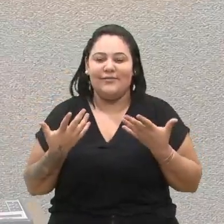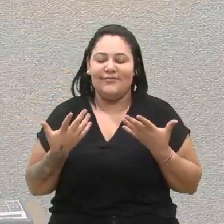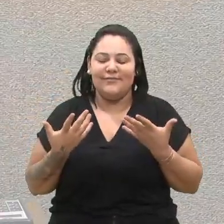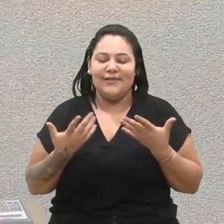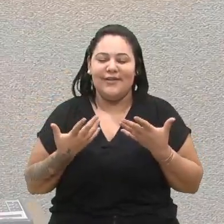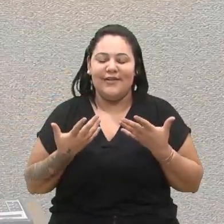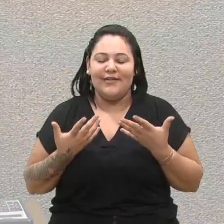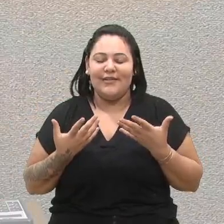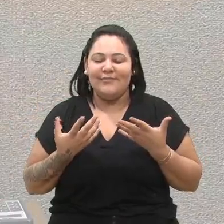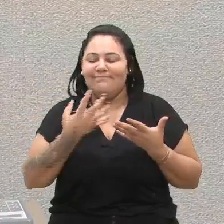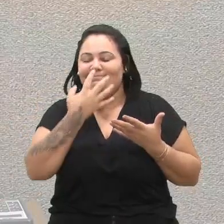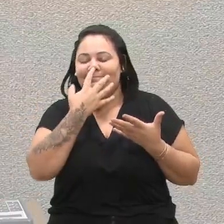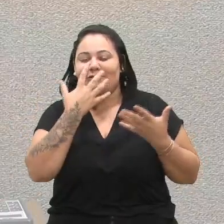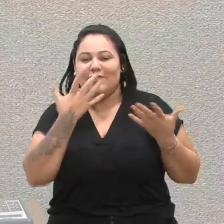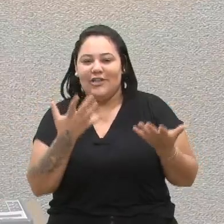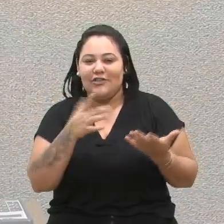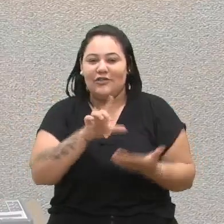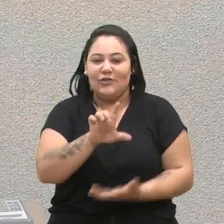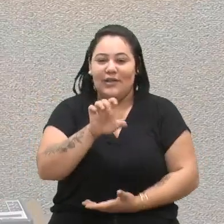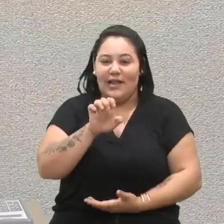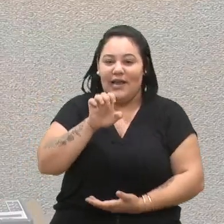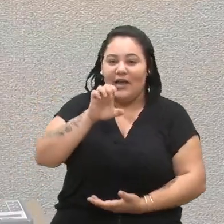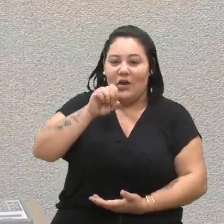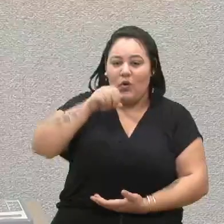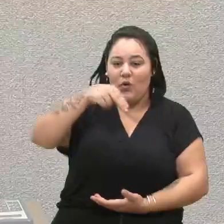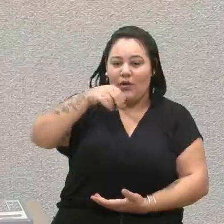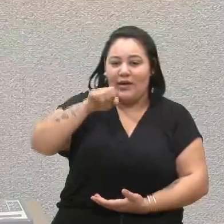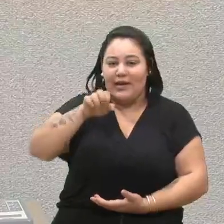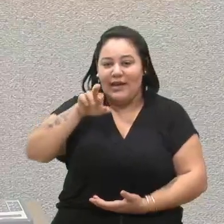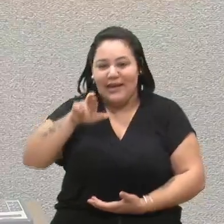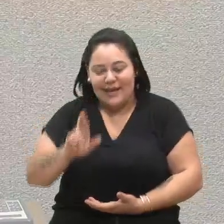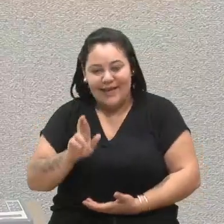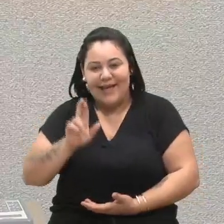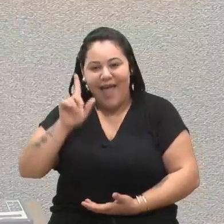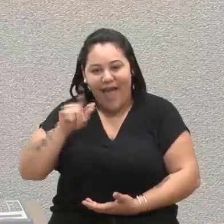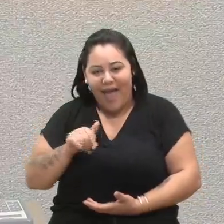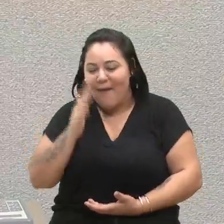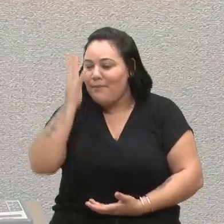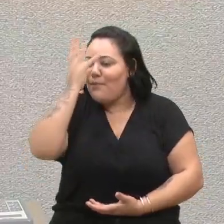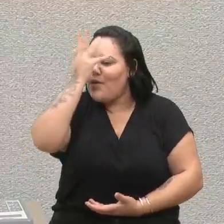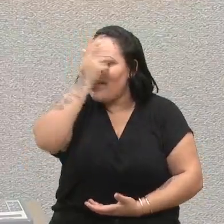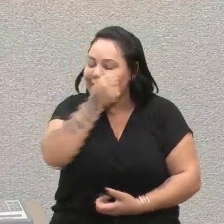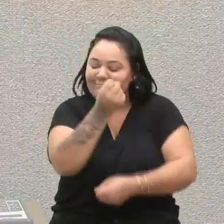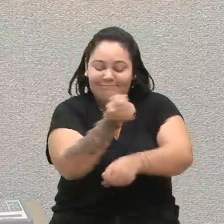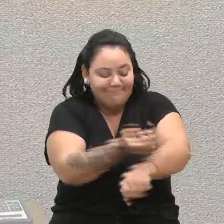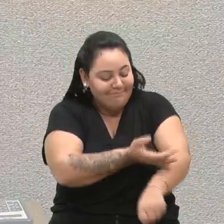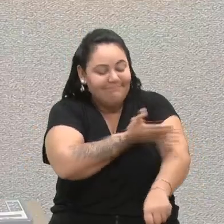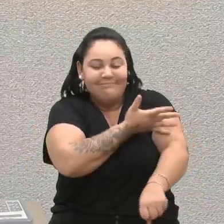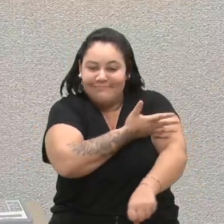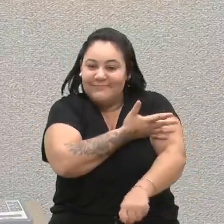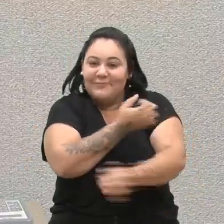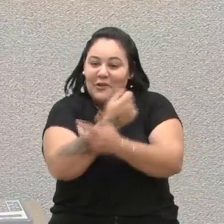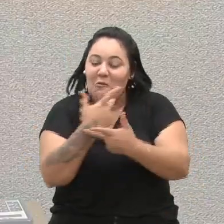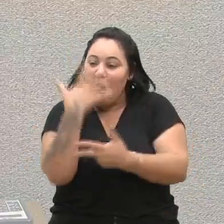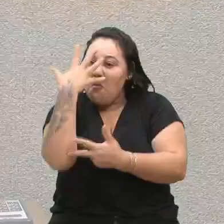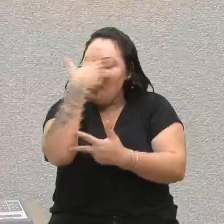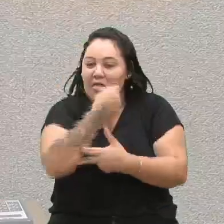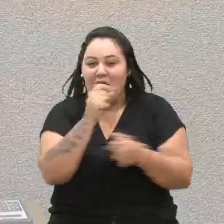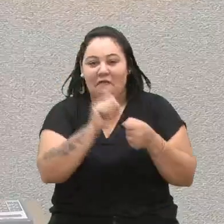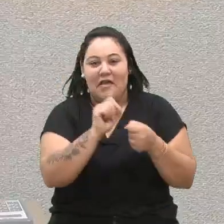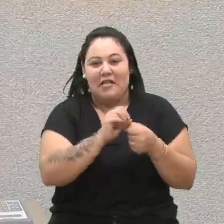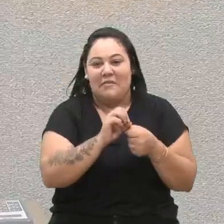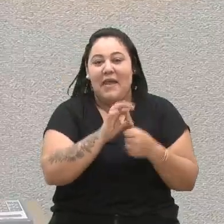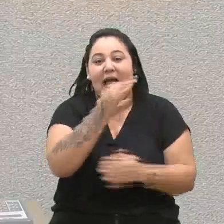história do Leonir Tauf é uma história muito bonita, emocionante e de serviços prestados a Caxias do Sul.